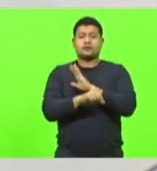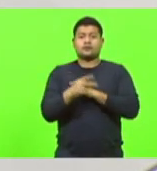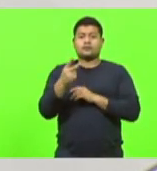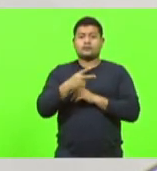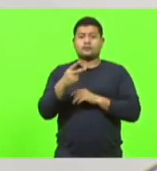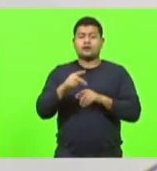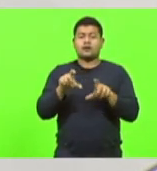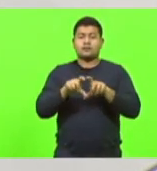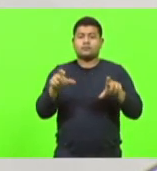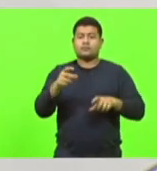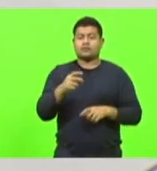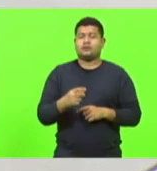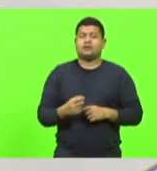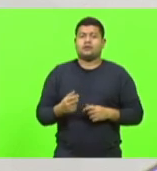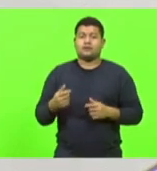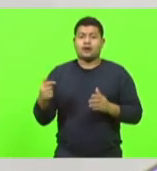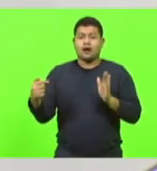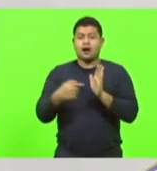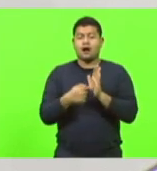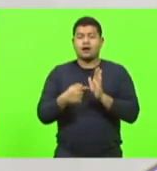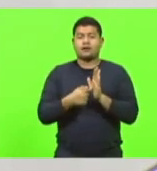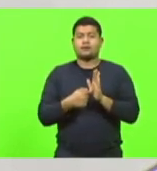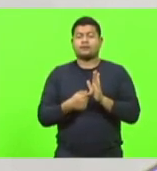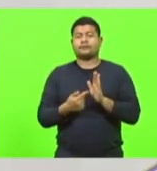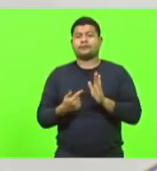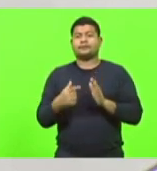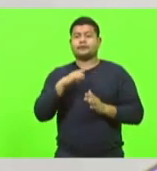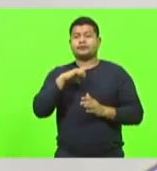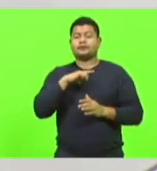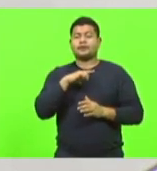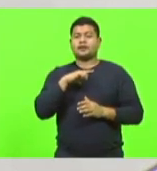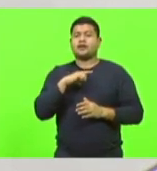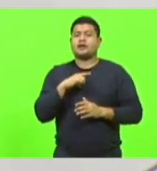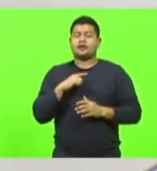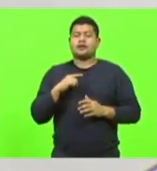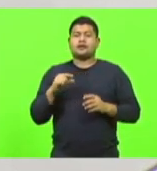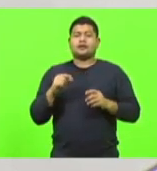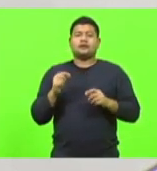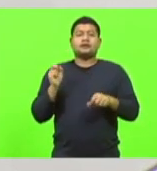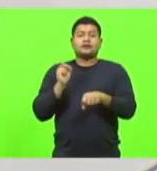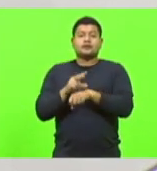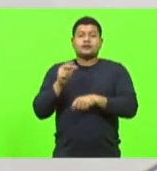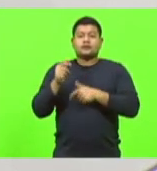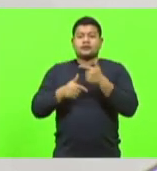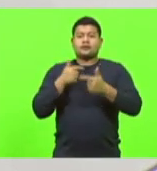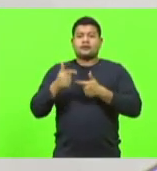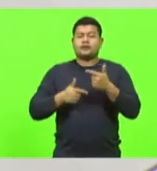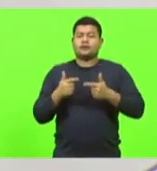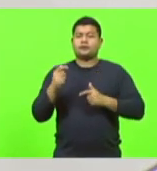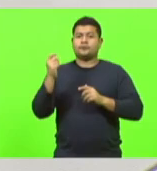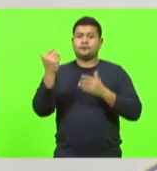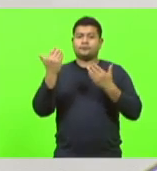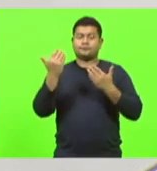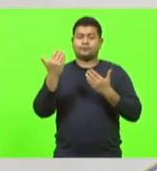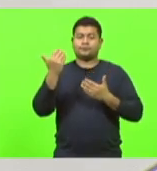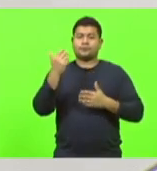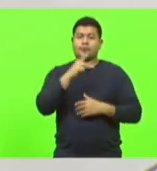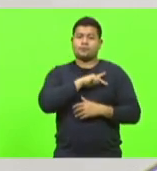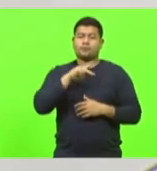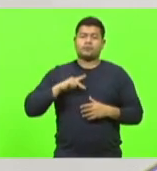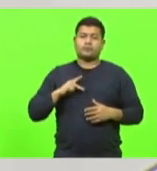parágrafo que tem o engraçado no serviço público por meio de cargo de provimento efetivo